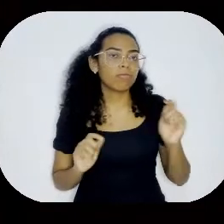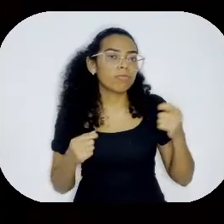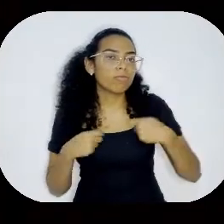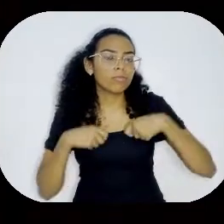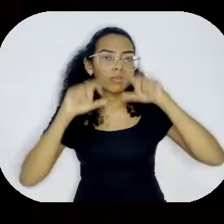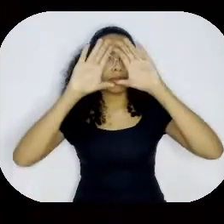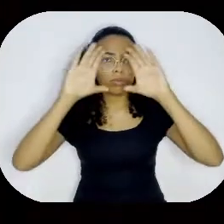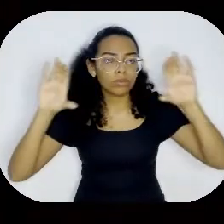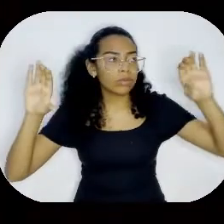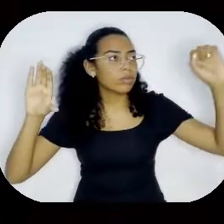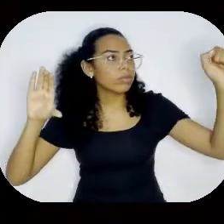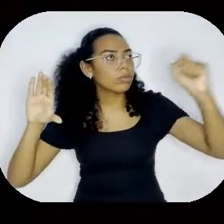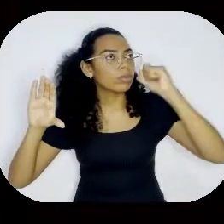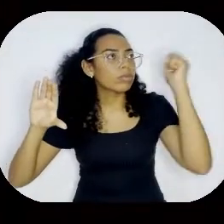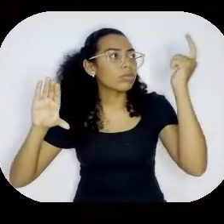nos